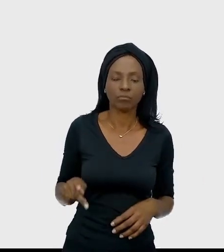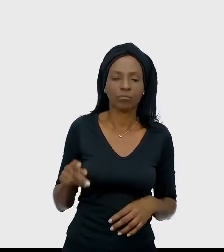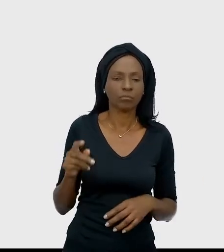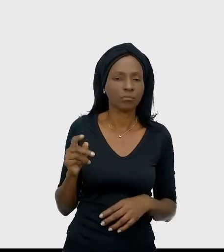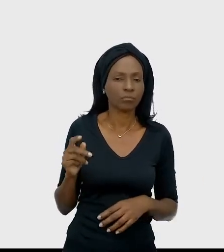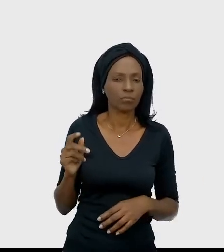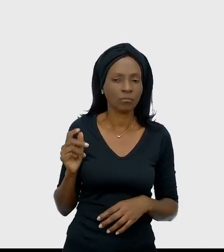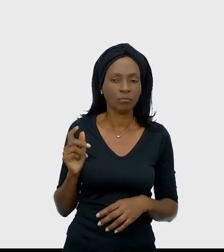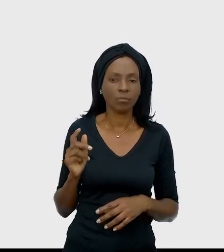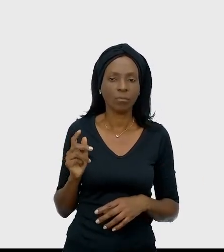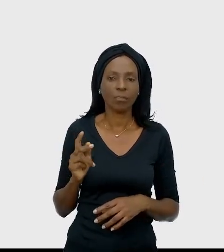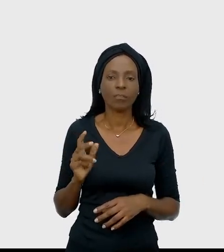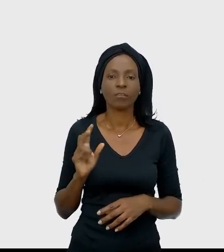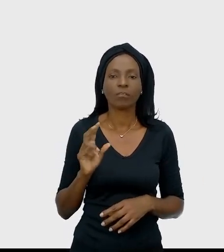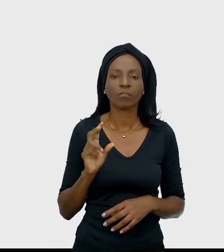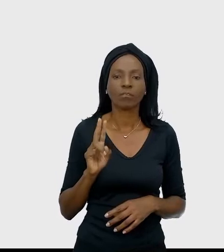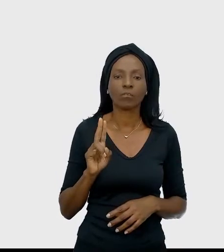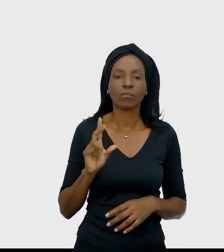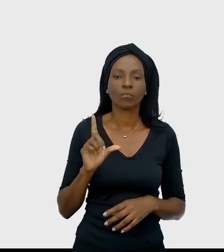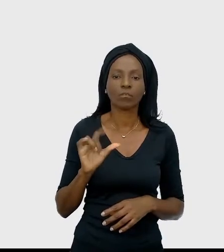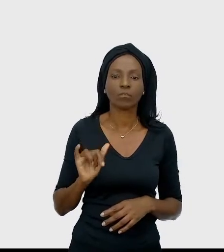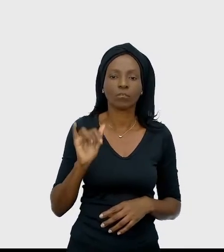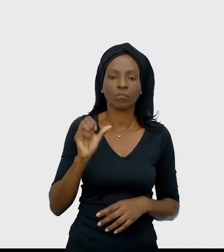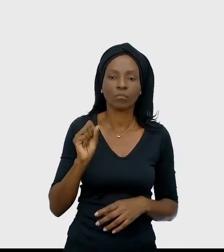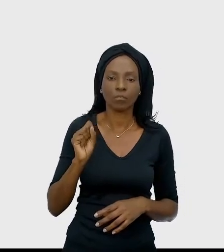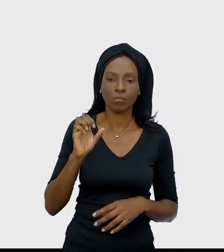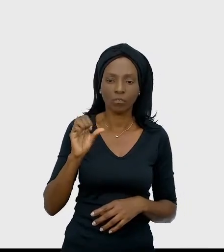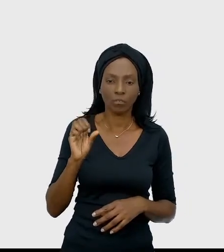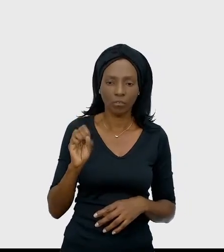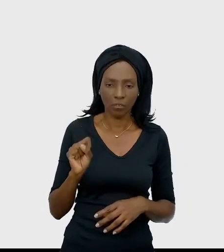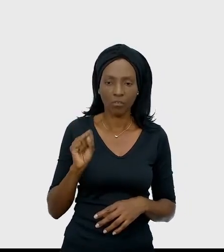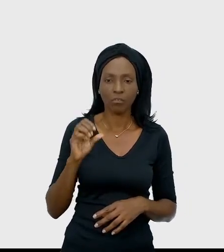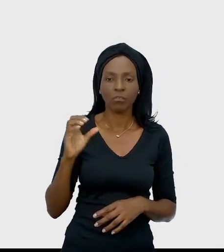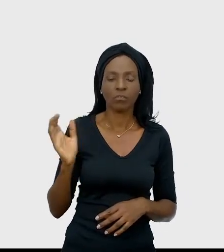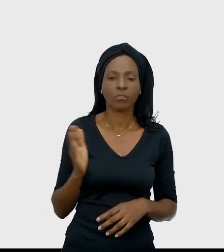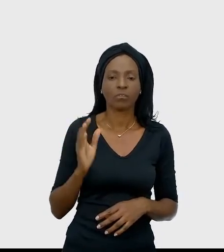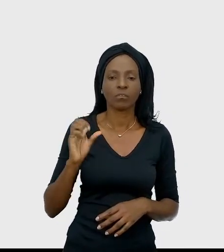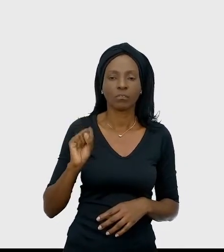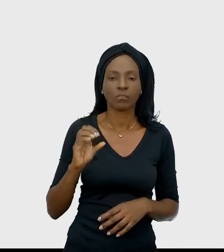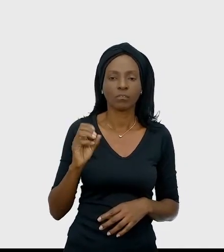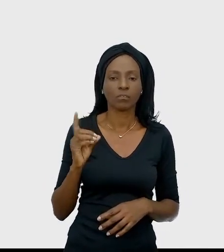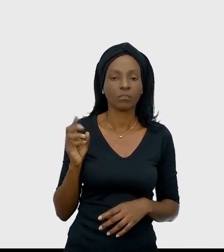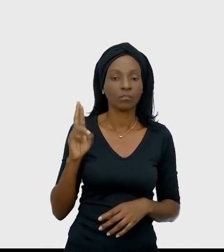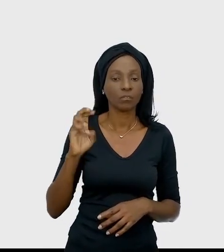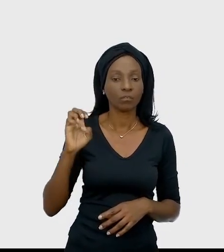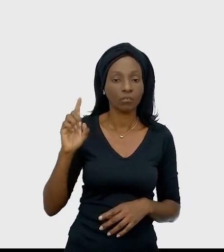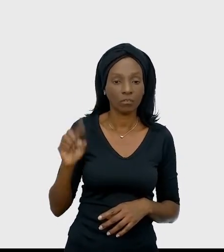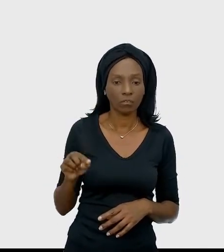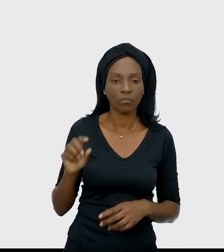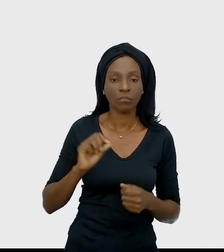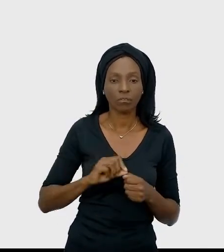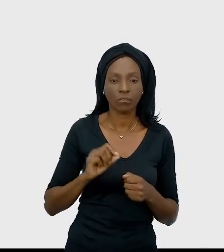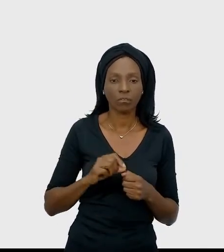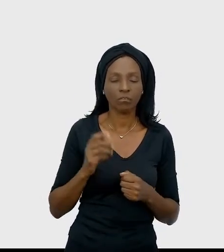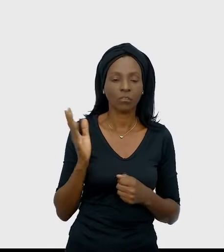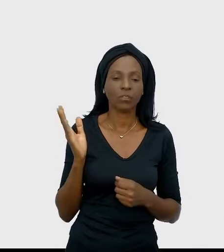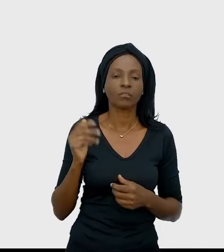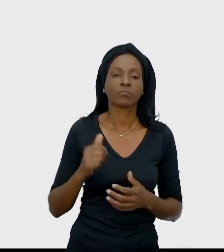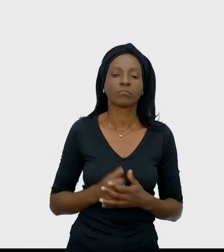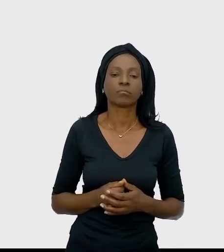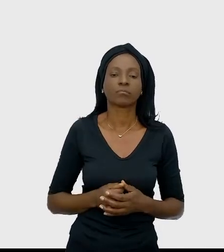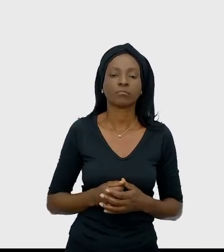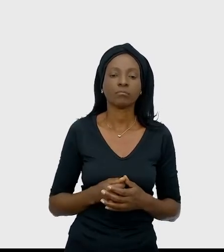Sodré, aí que construiu o site. Então, a gente tem, o que a gente tem nessa página? Introdução à